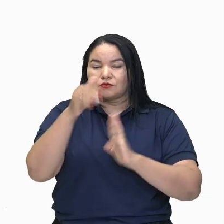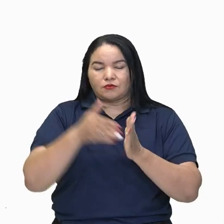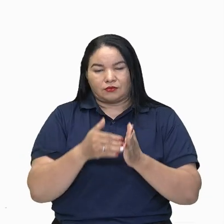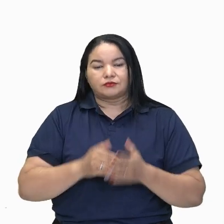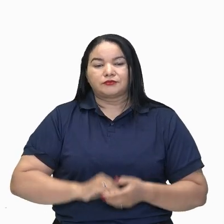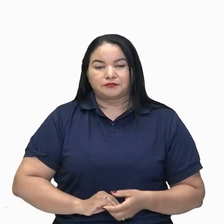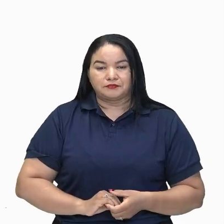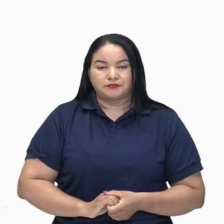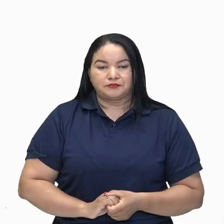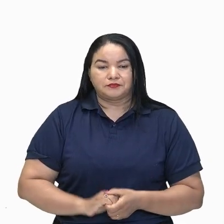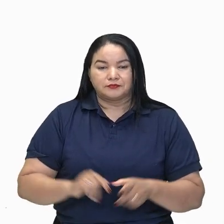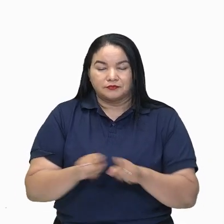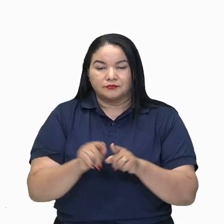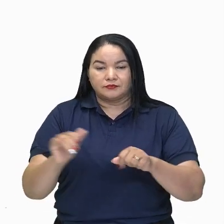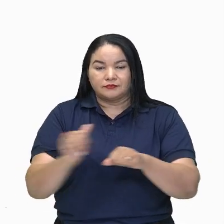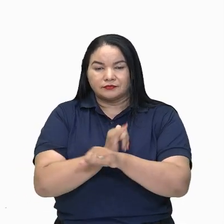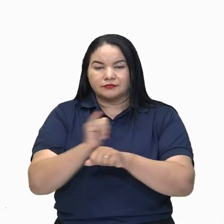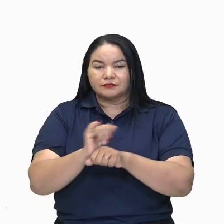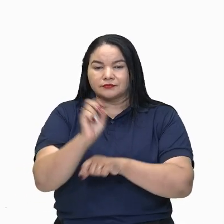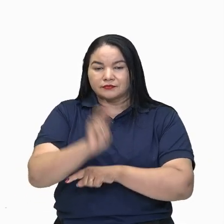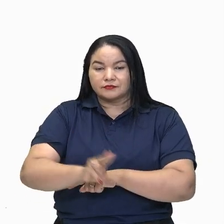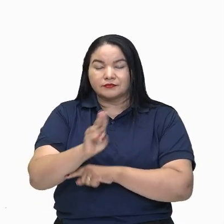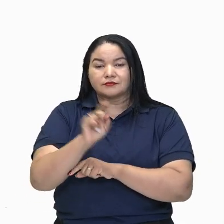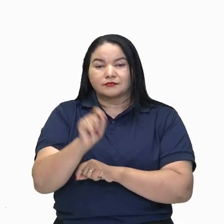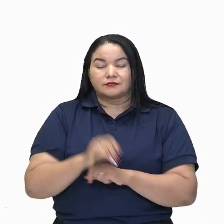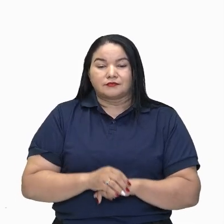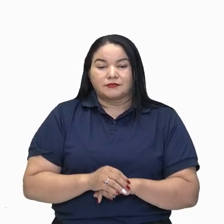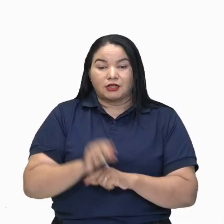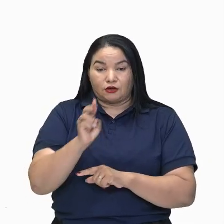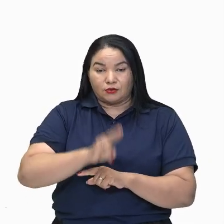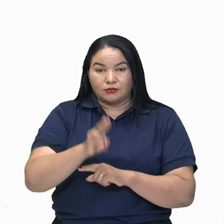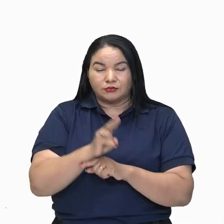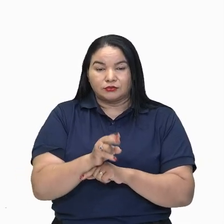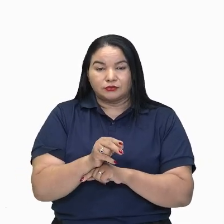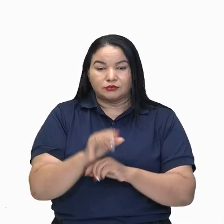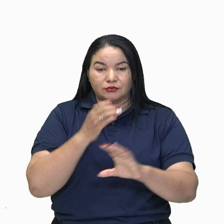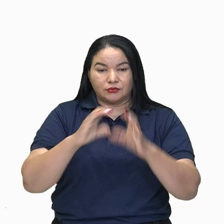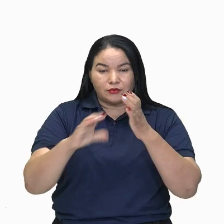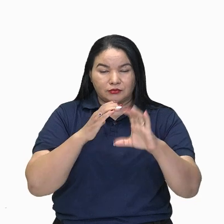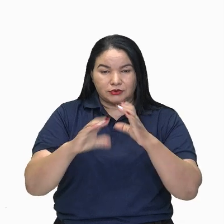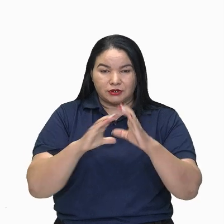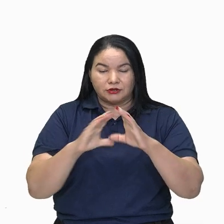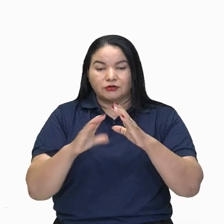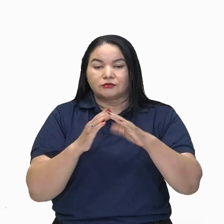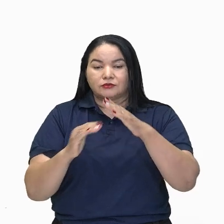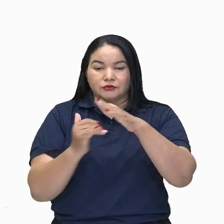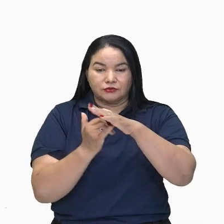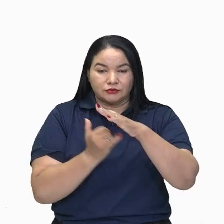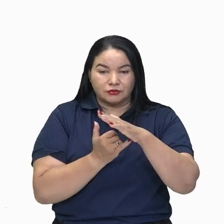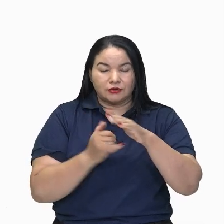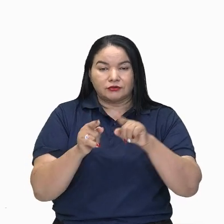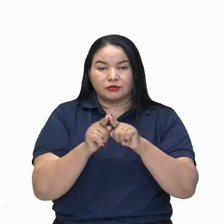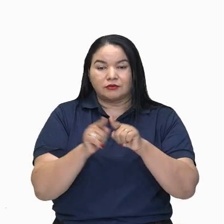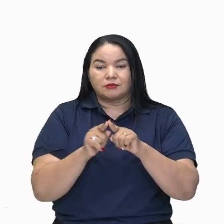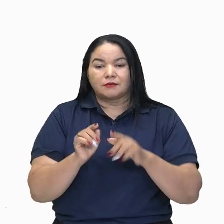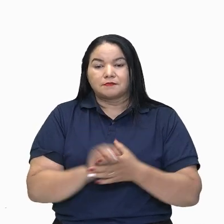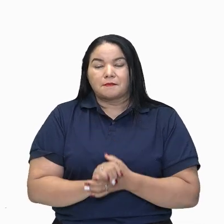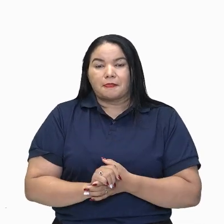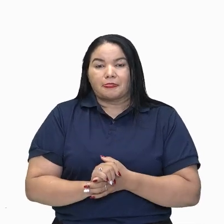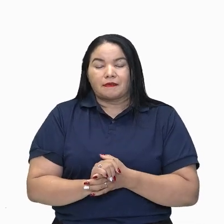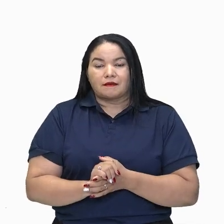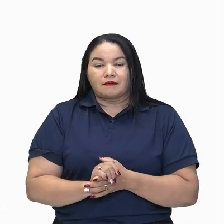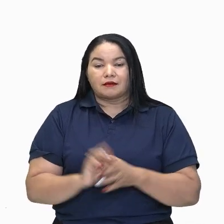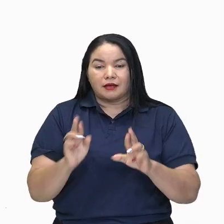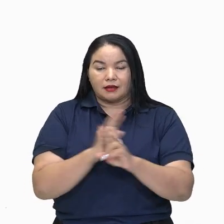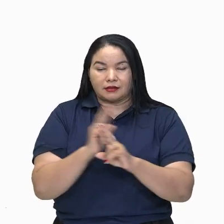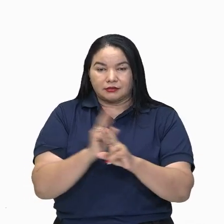as estratégias que são utilizadas é de o uso de comunicação institucional, relações públicas e eventos,